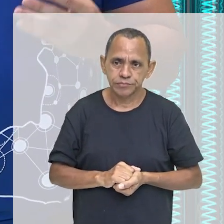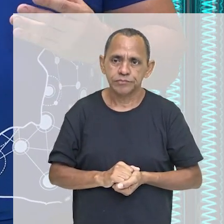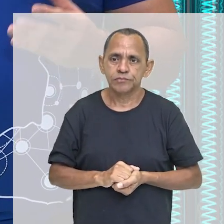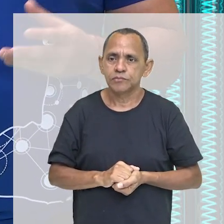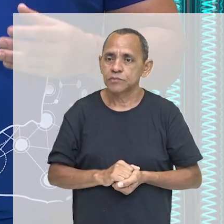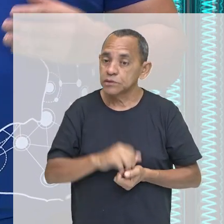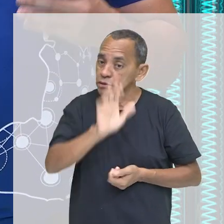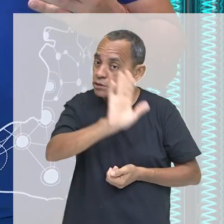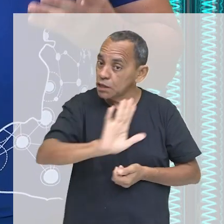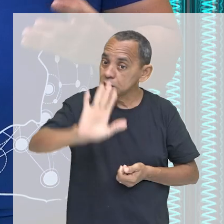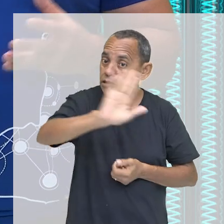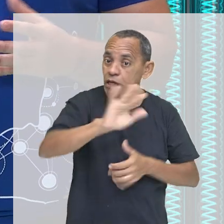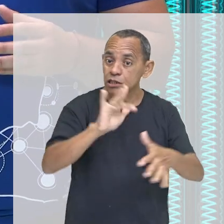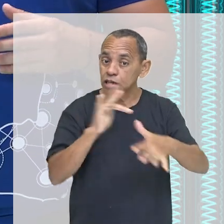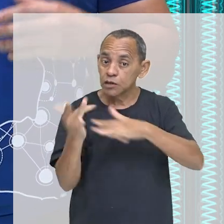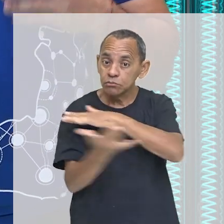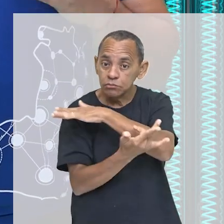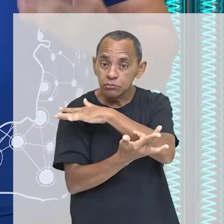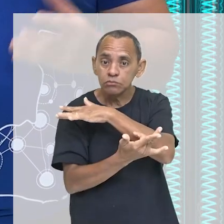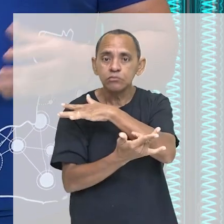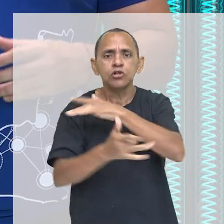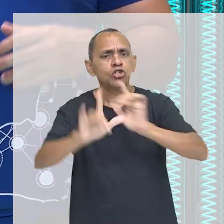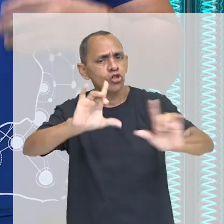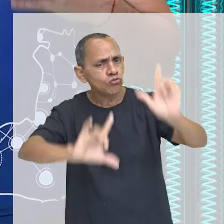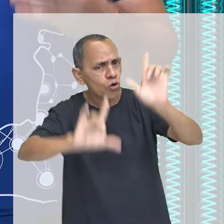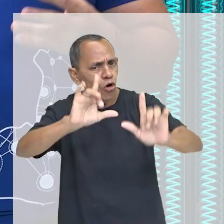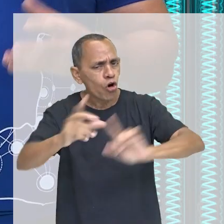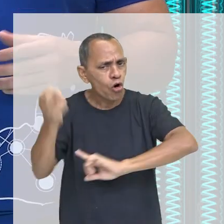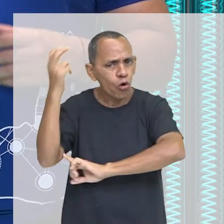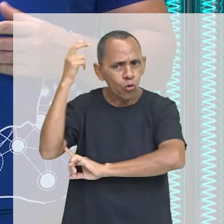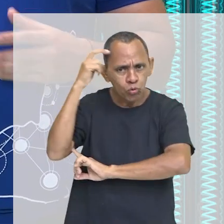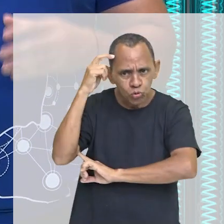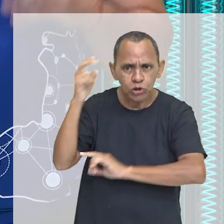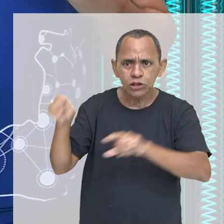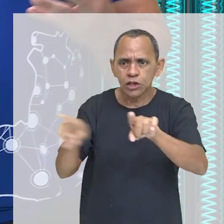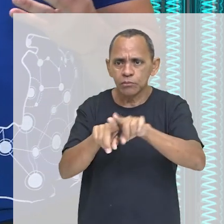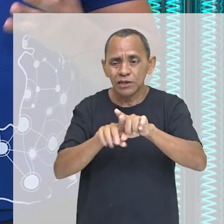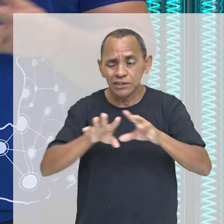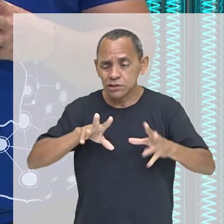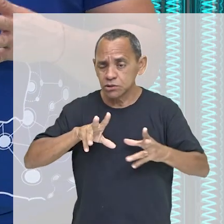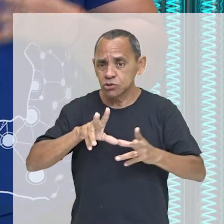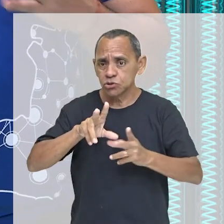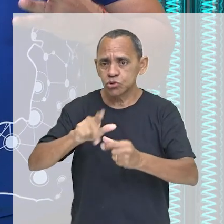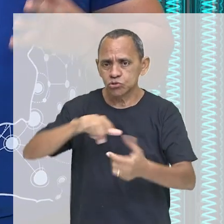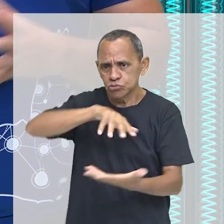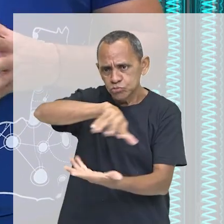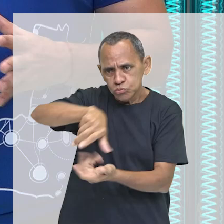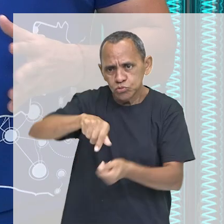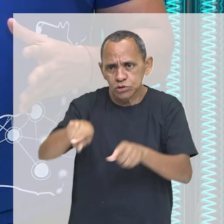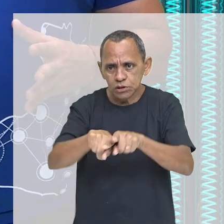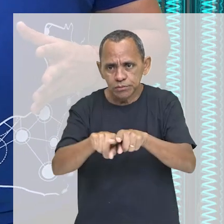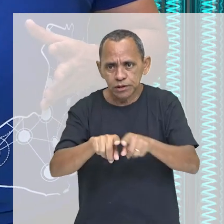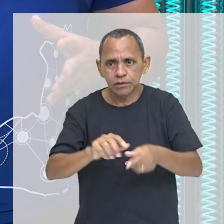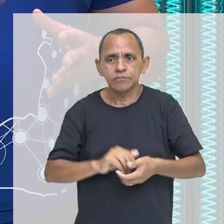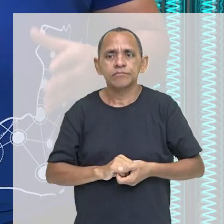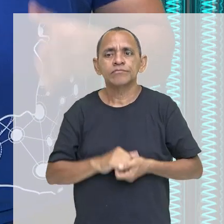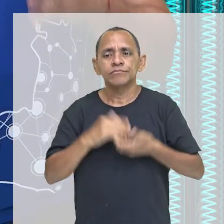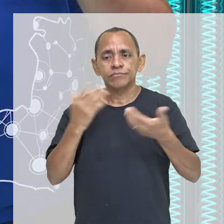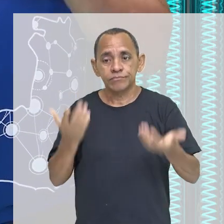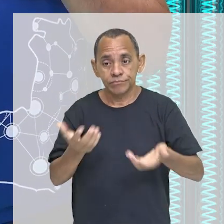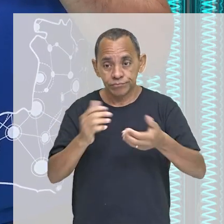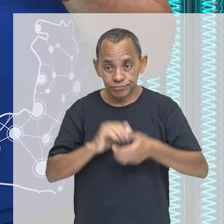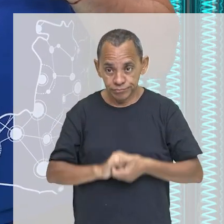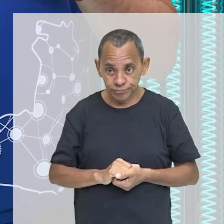língua inglesa nas mídias, no entretenimento, na cultura, nas normas, em tudo no mundo. Então,